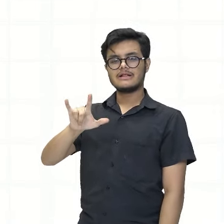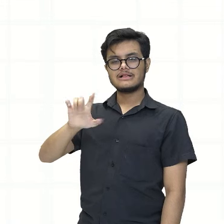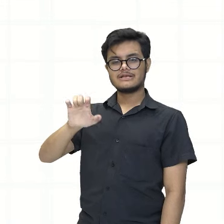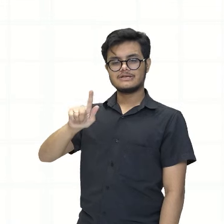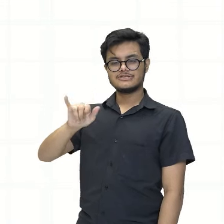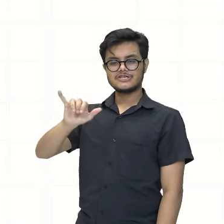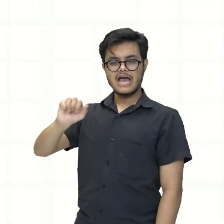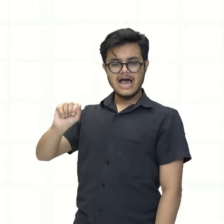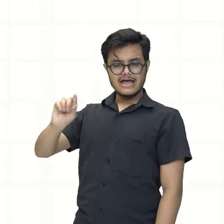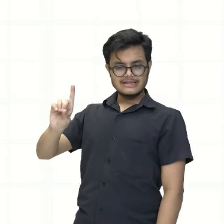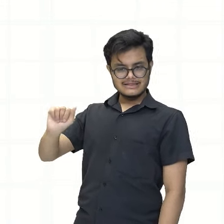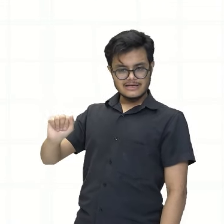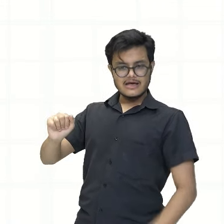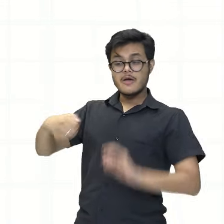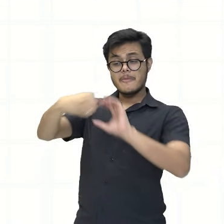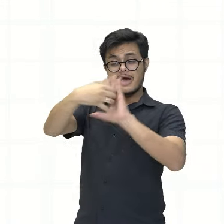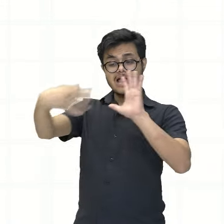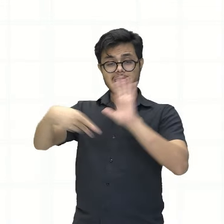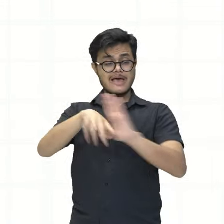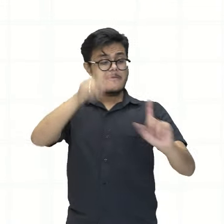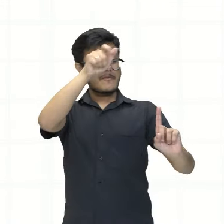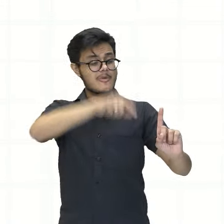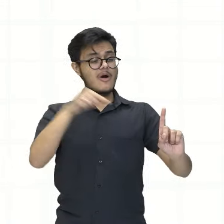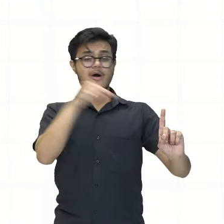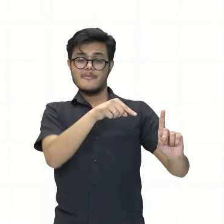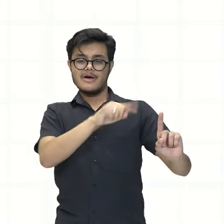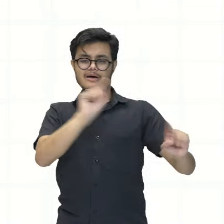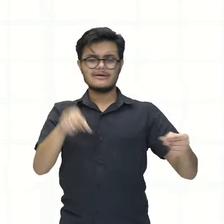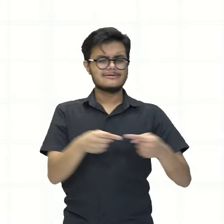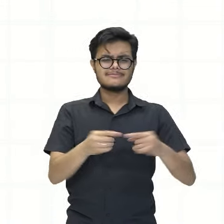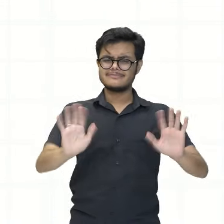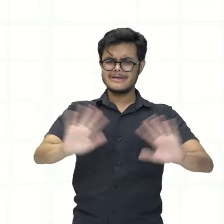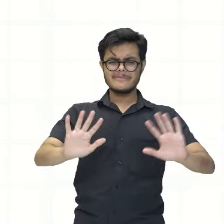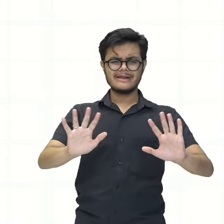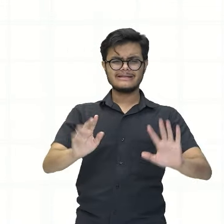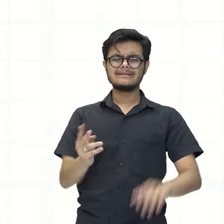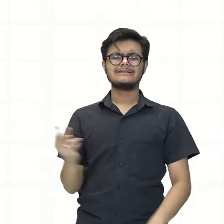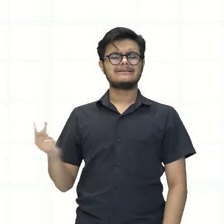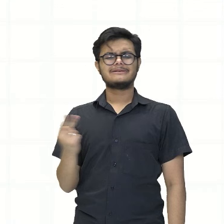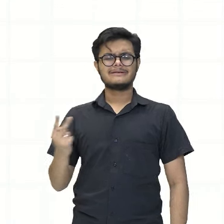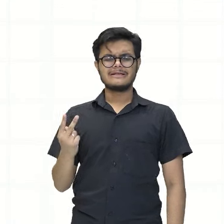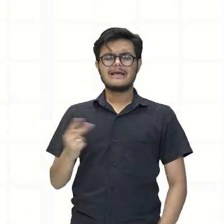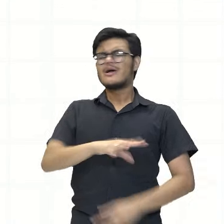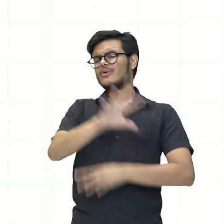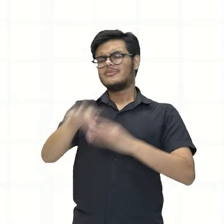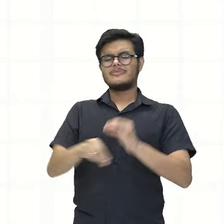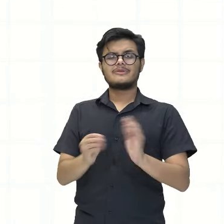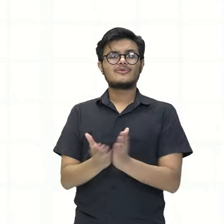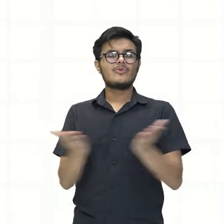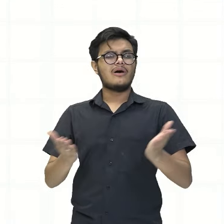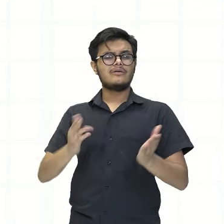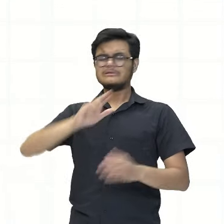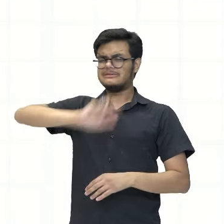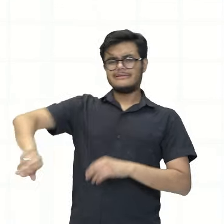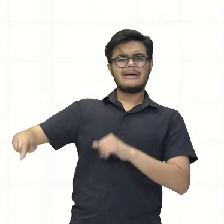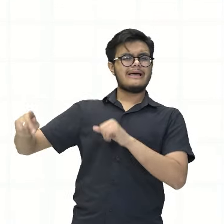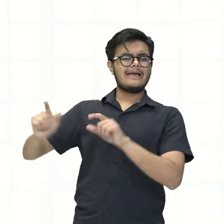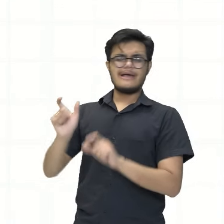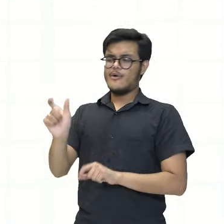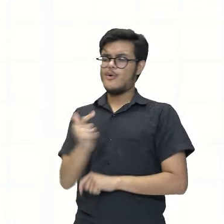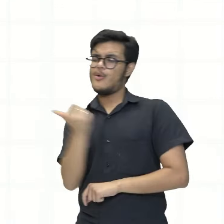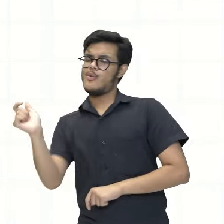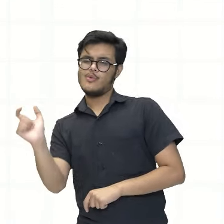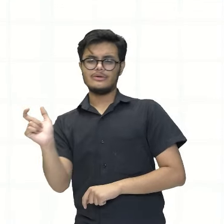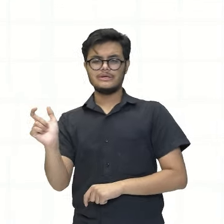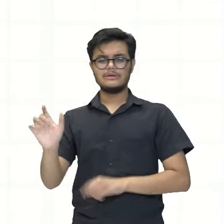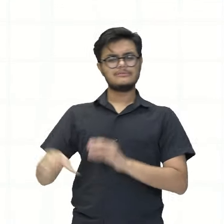E se ele é um verbo não significativo aí eu não vou me preocupar com a questão do seu complemento e nem se o seu complemento tem